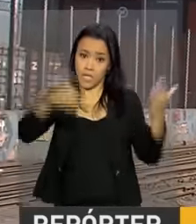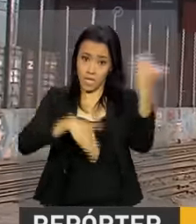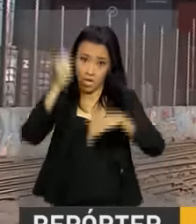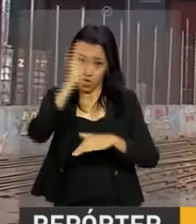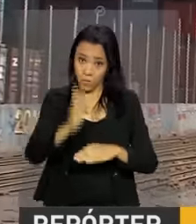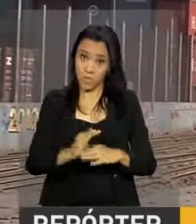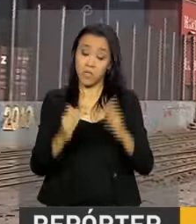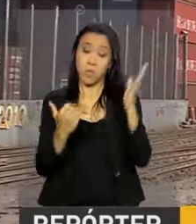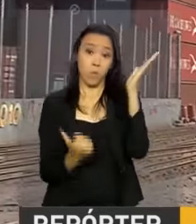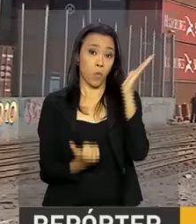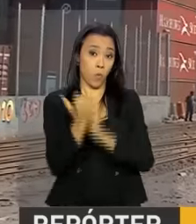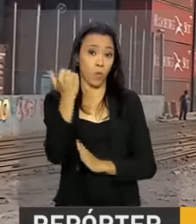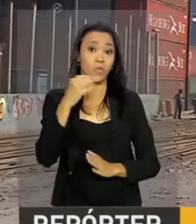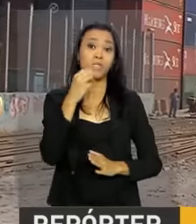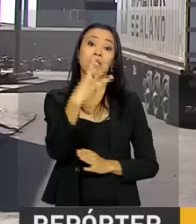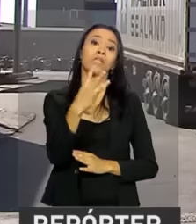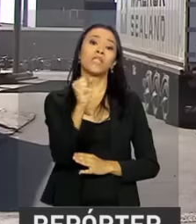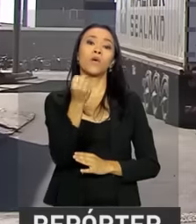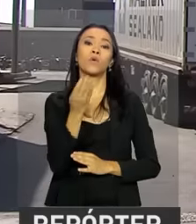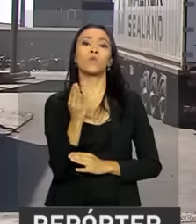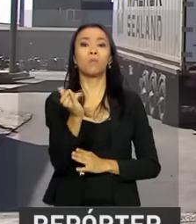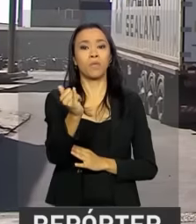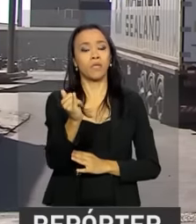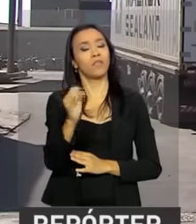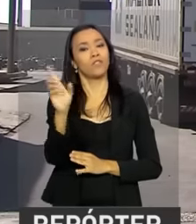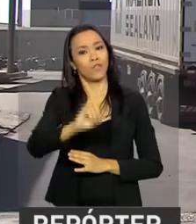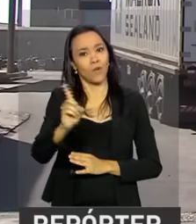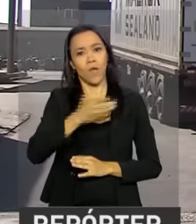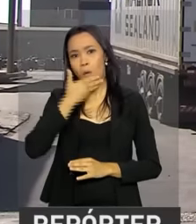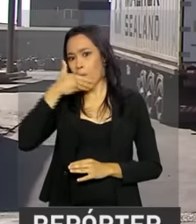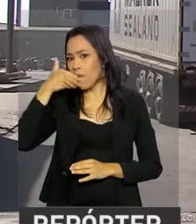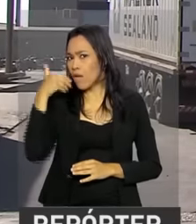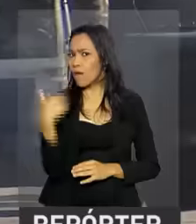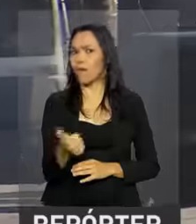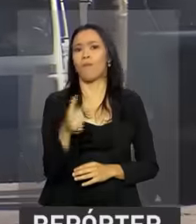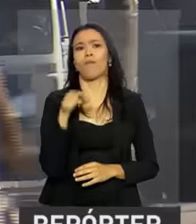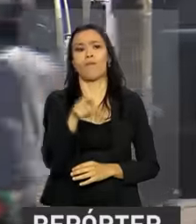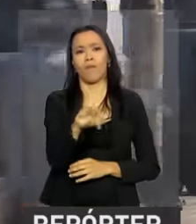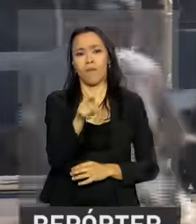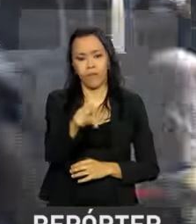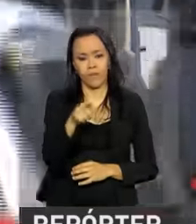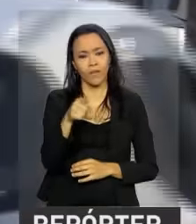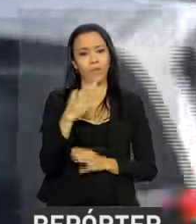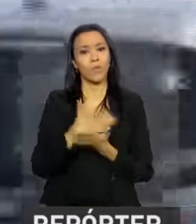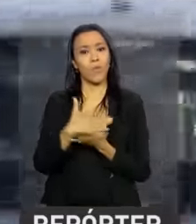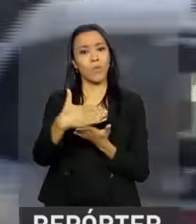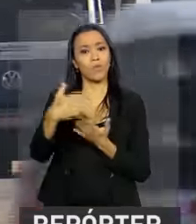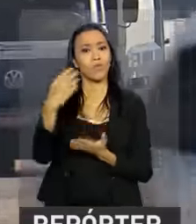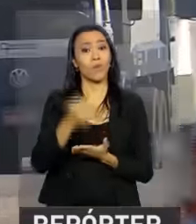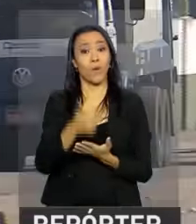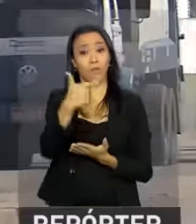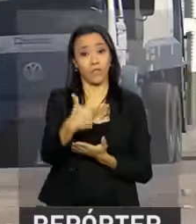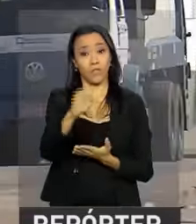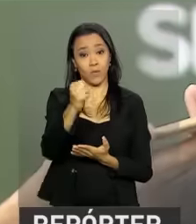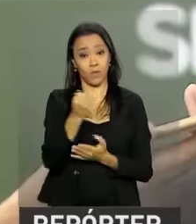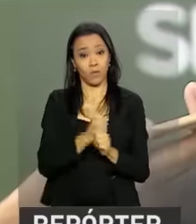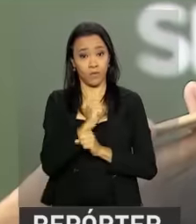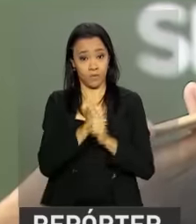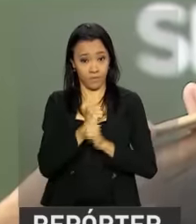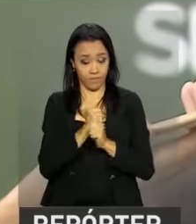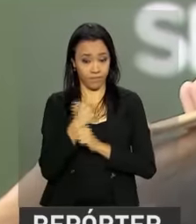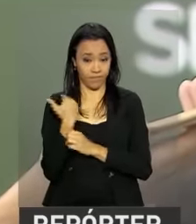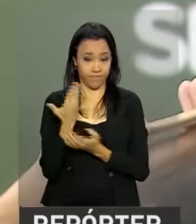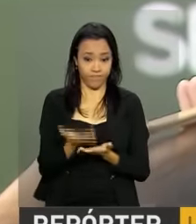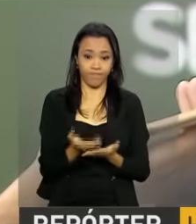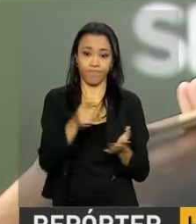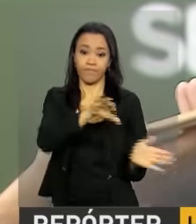38 bilhões meio de dólares é o melhor resultado da Série histórica que começou há 28 anos ele é